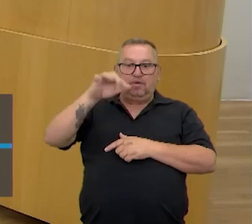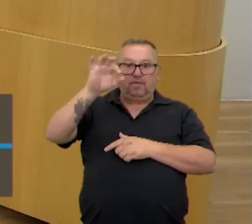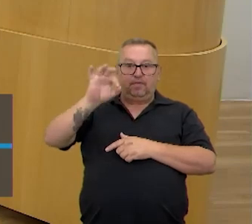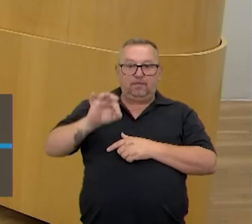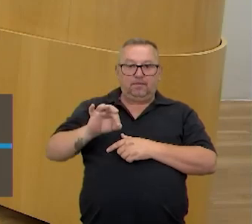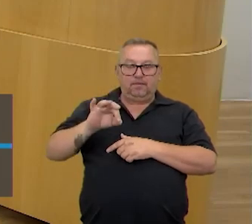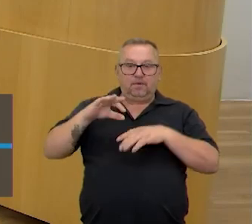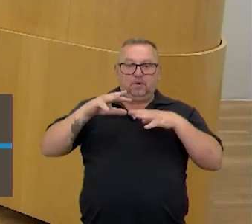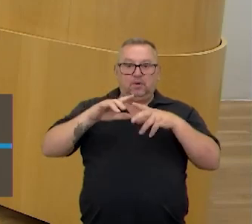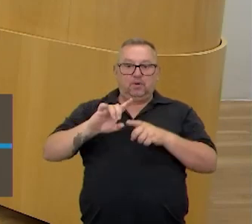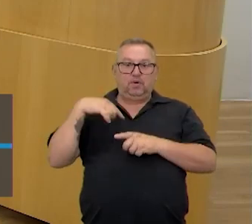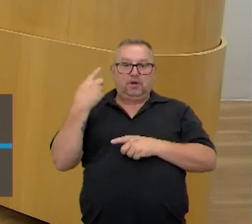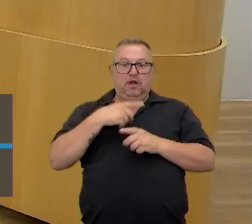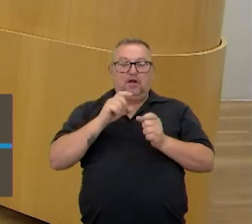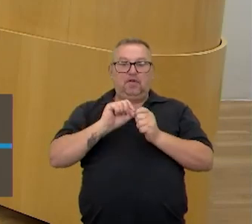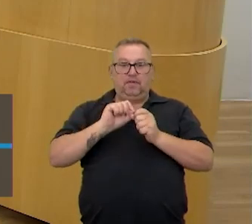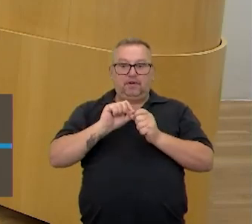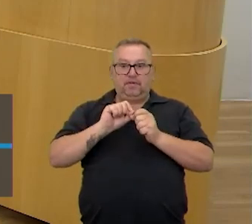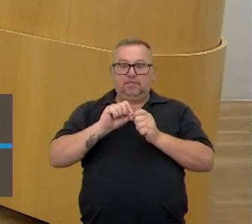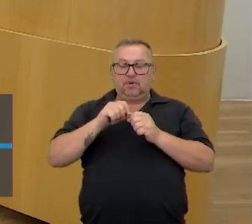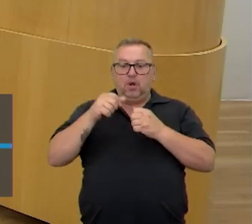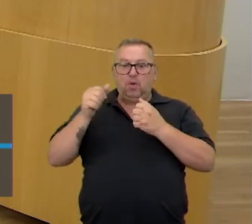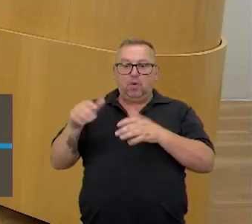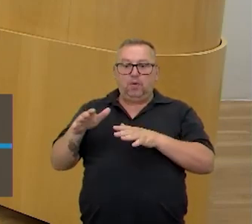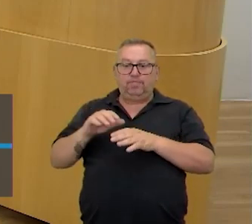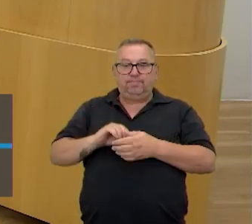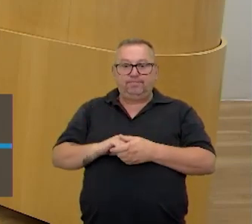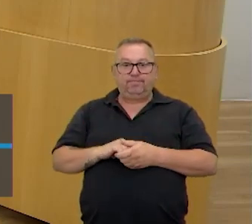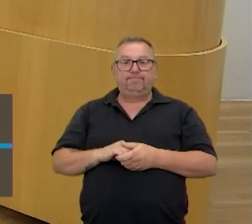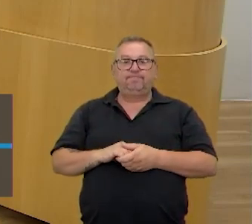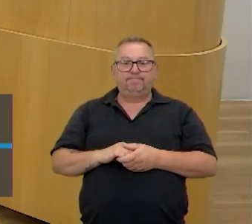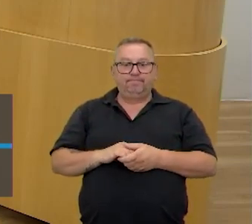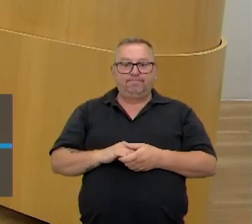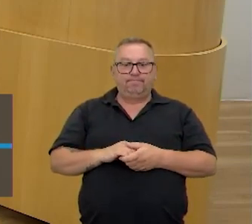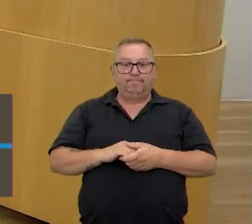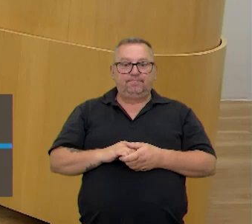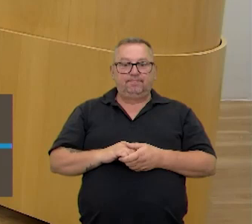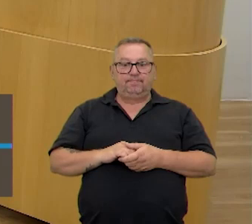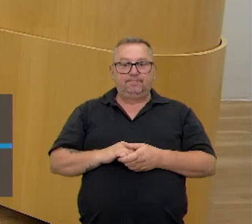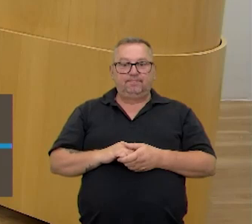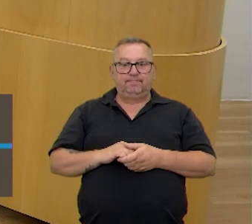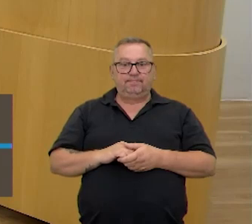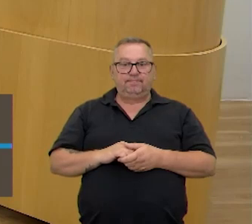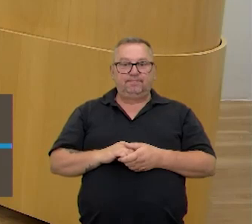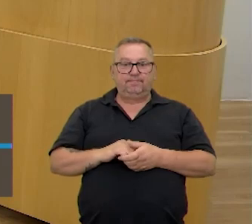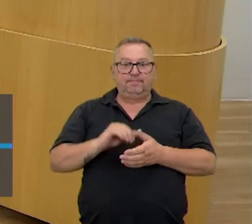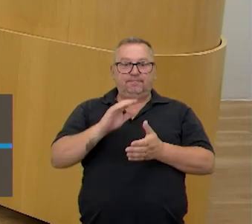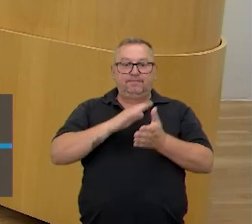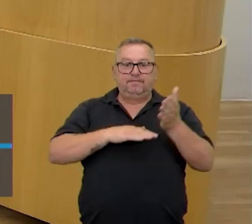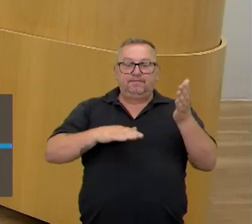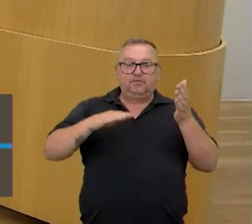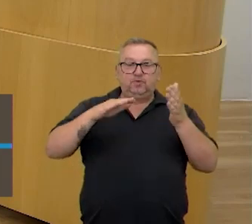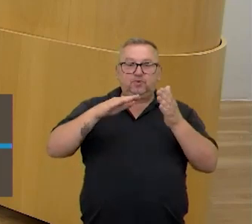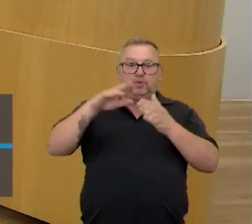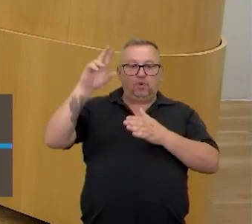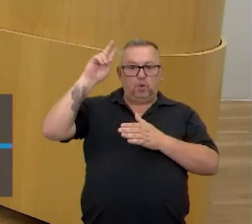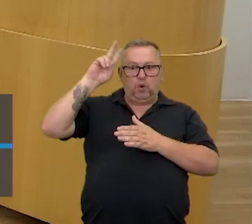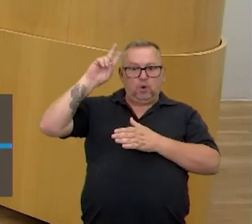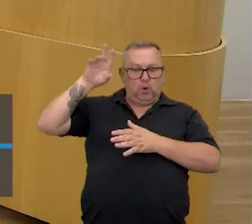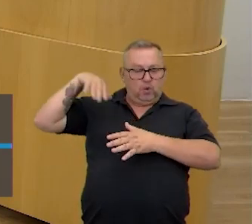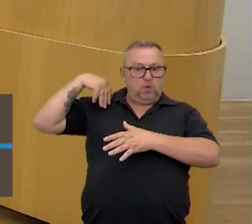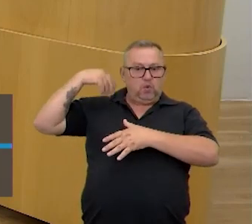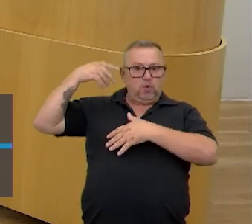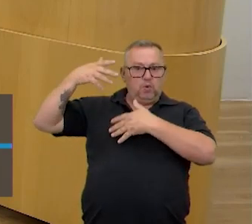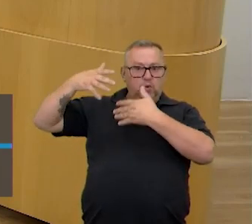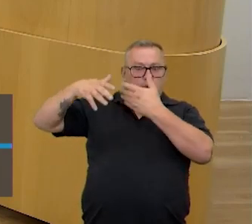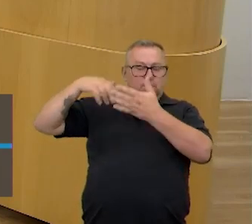97% de tudo que a gente faz, a gente joga fora. Nossa, você vê. Ou seja, toda a herança cultural que nós